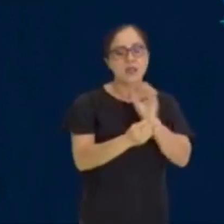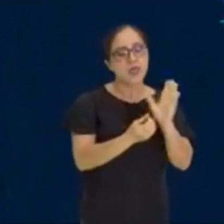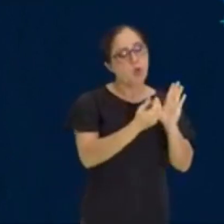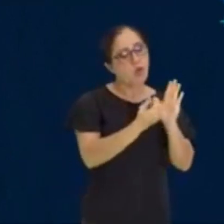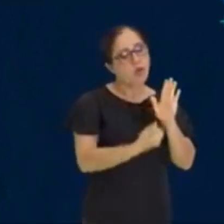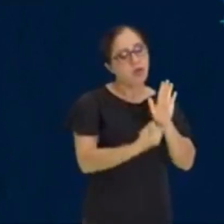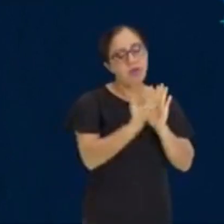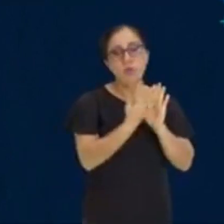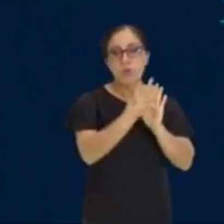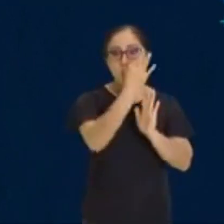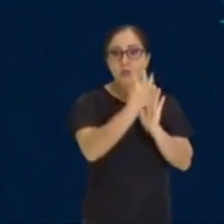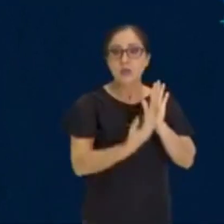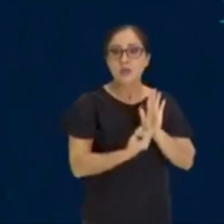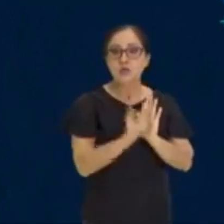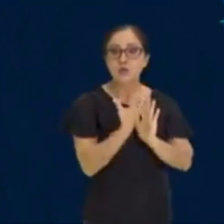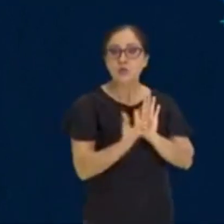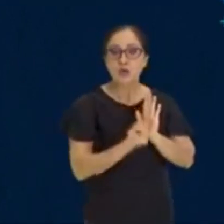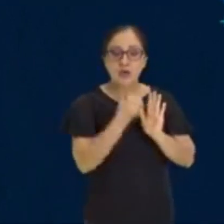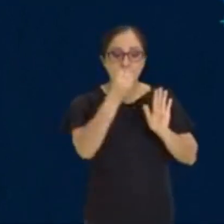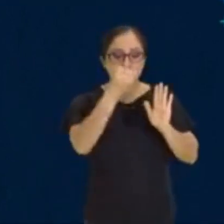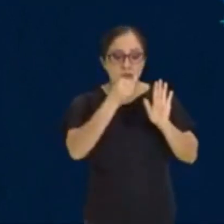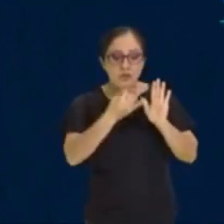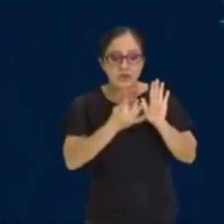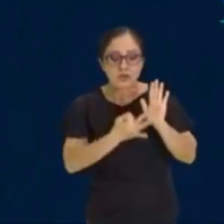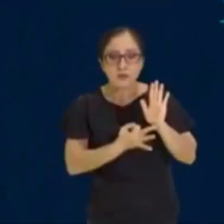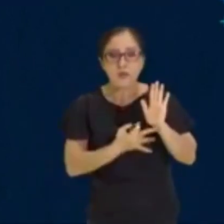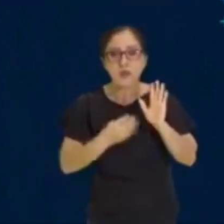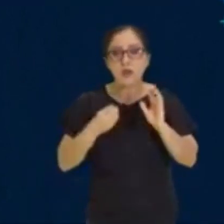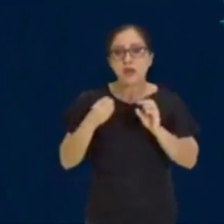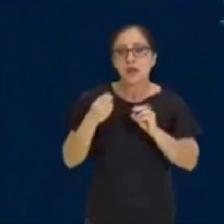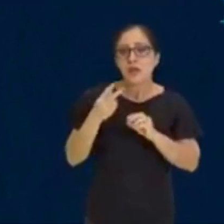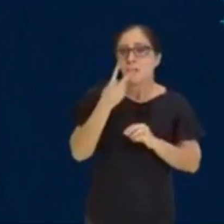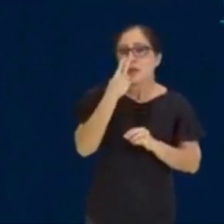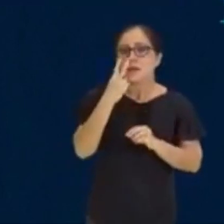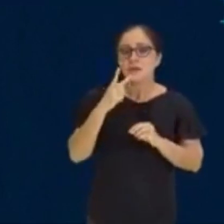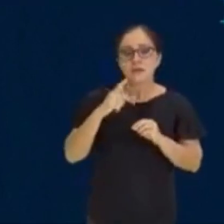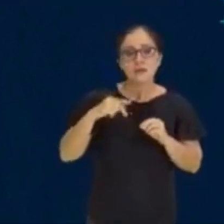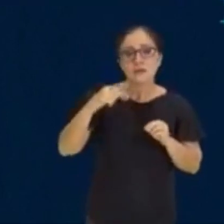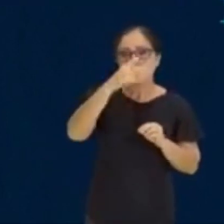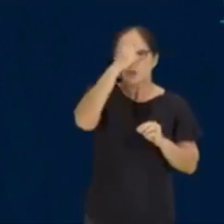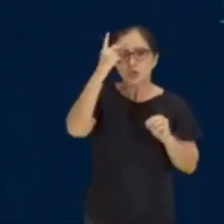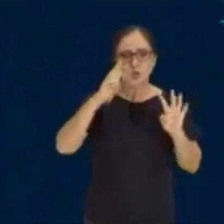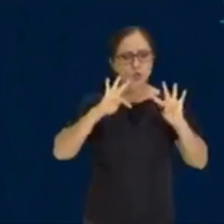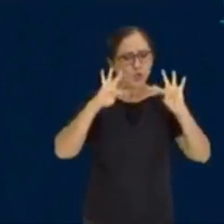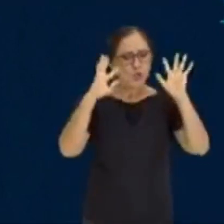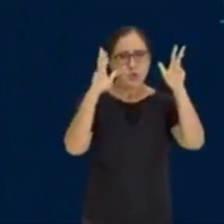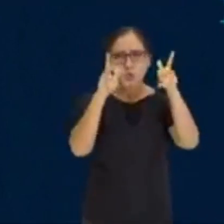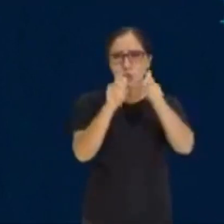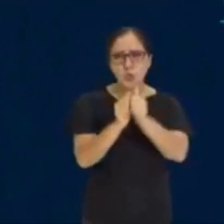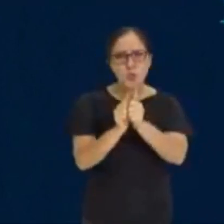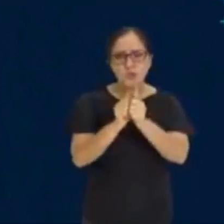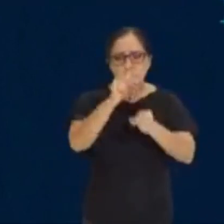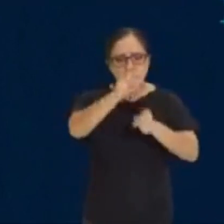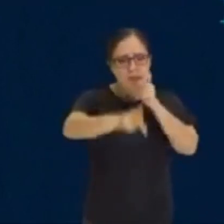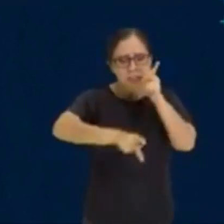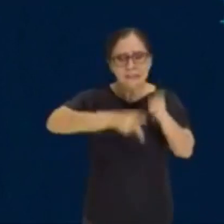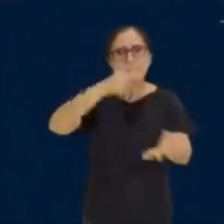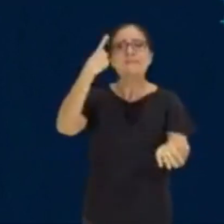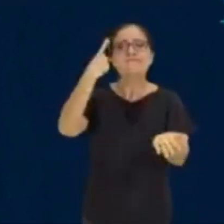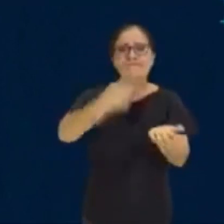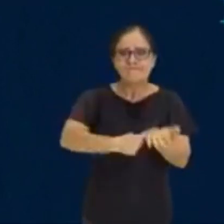que é como se as pessoas do mundo todo tivessem combinado de naquele